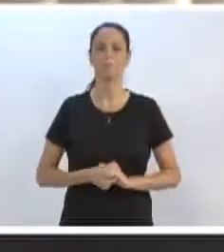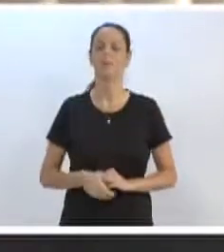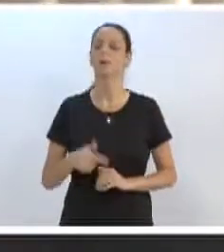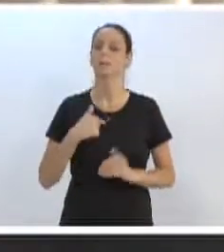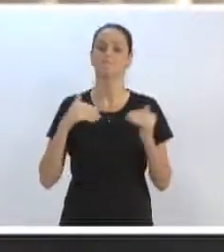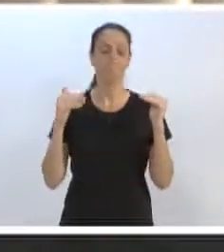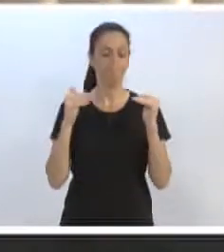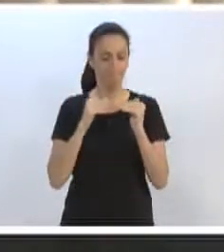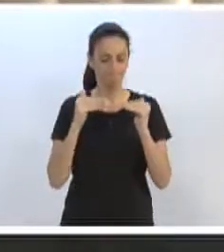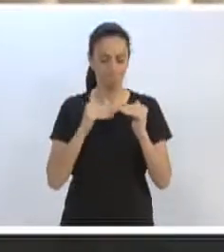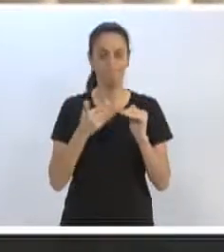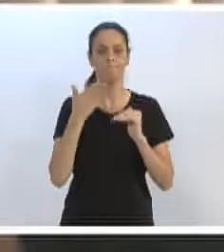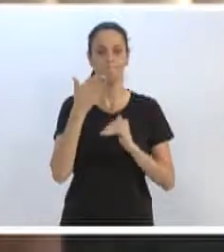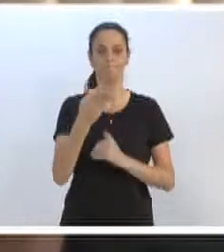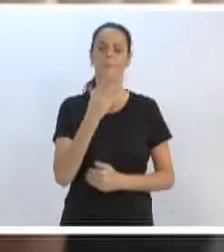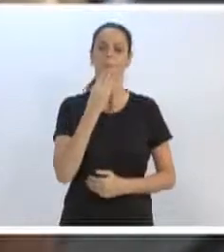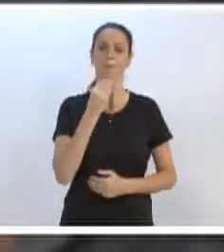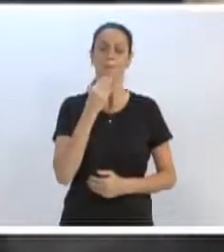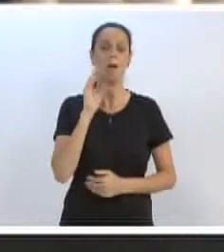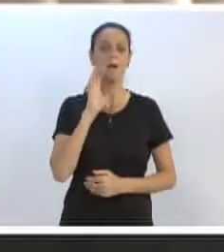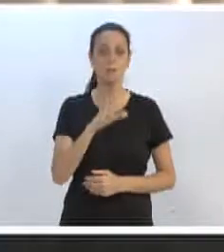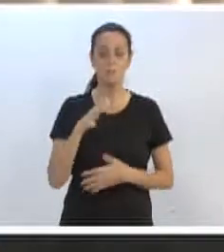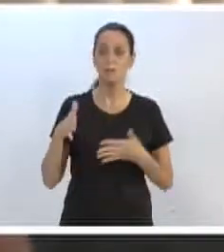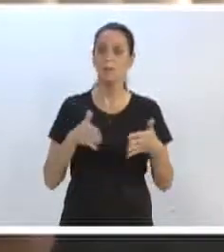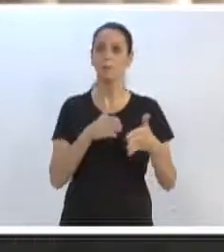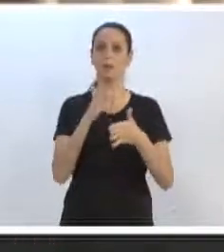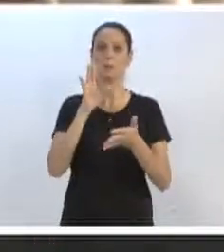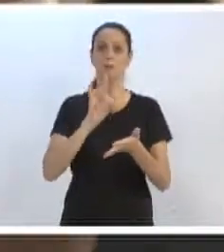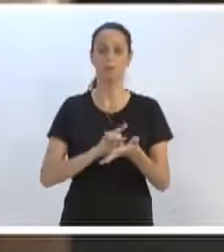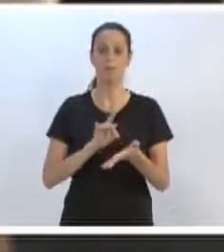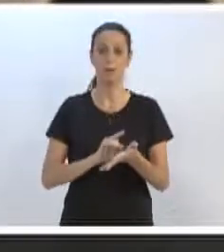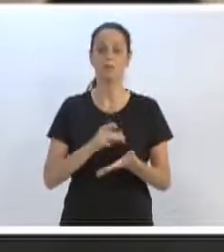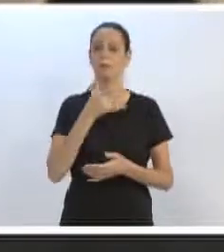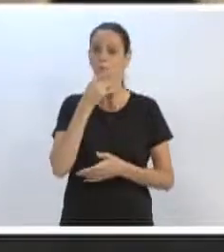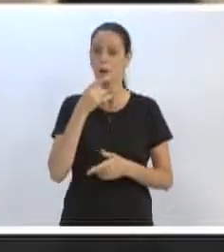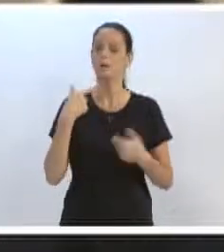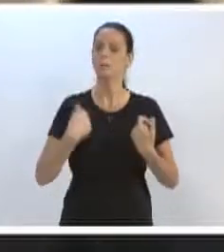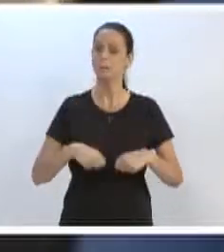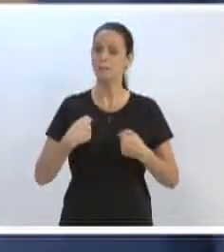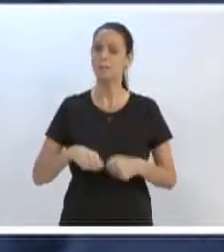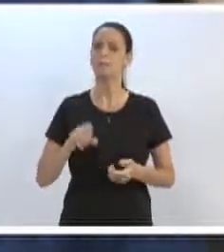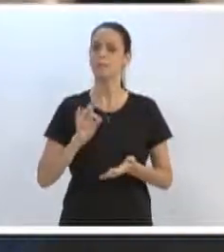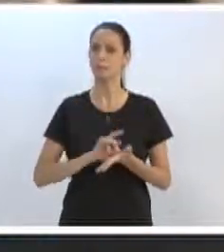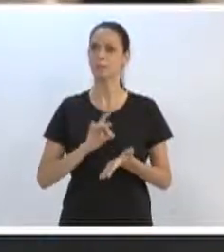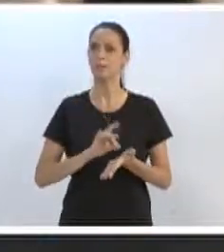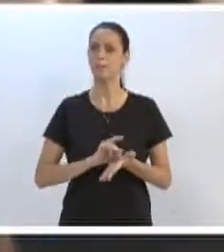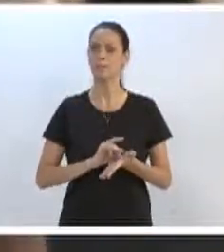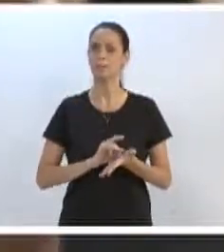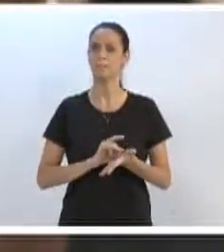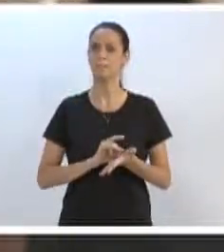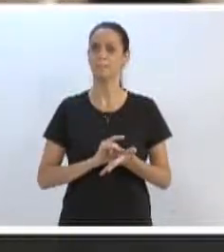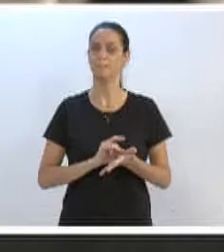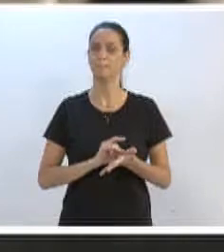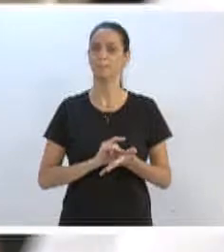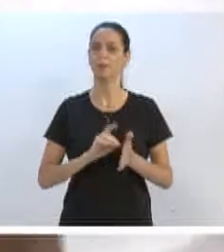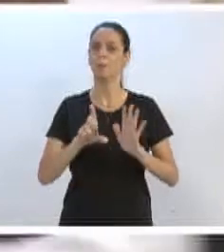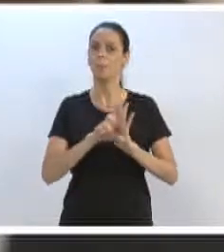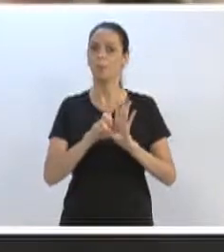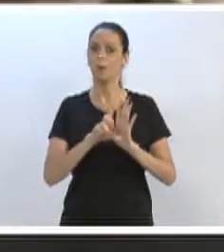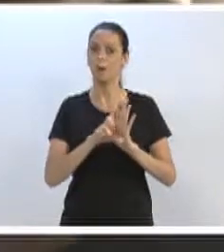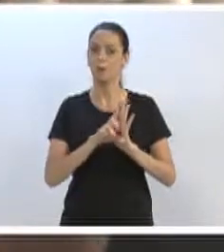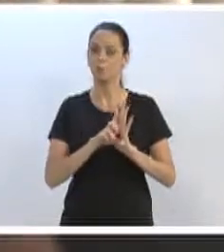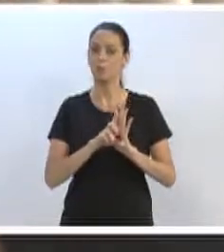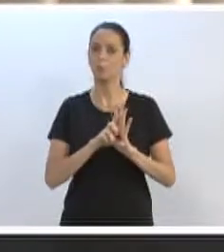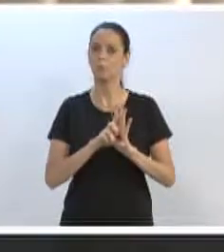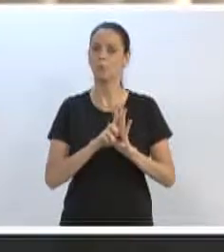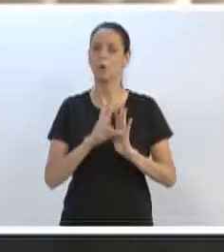plenamente com suas palavras, eu acho que é por aí o caminho mesmo. Eu até acho que temos que reavaliar a lei, o Código de Postura, a multa